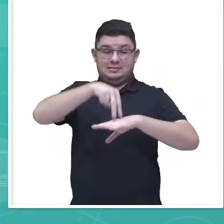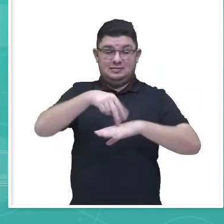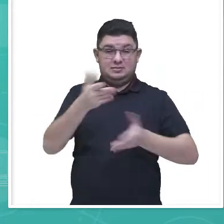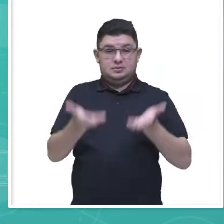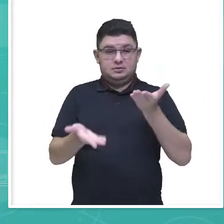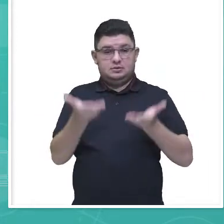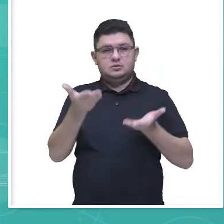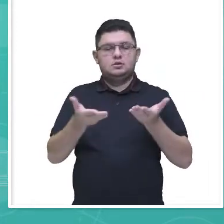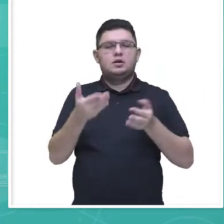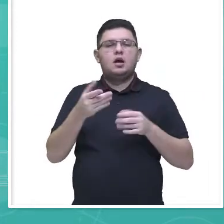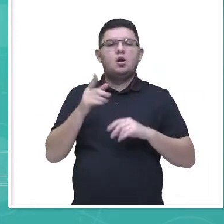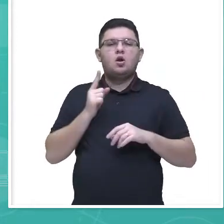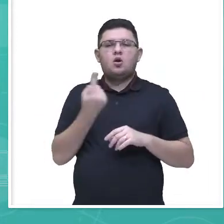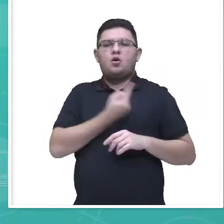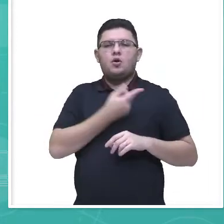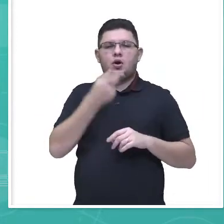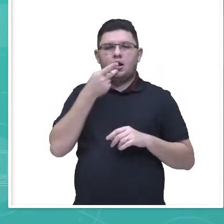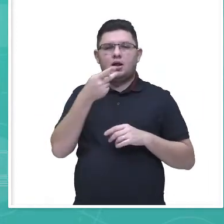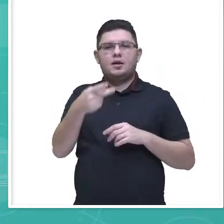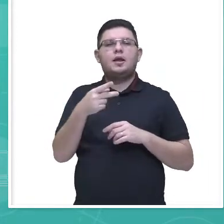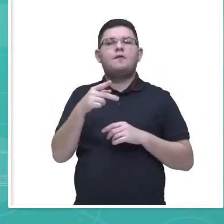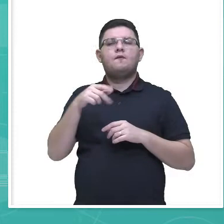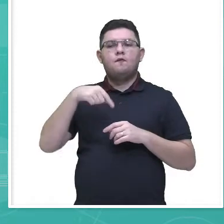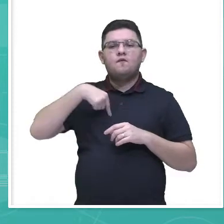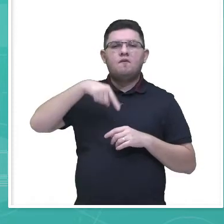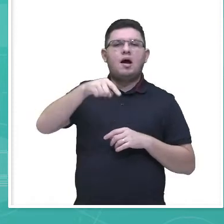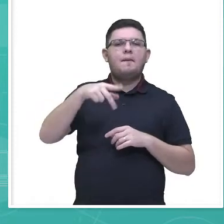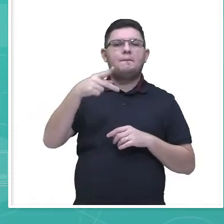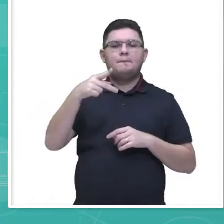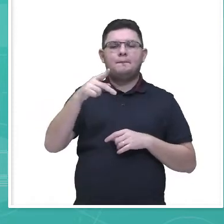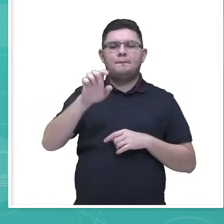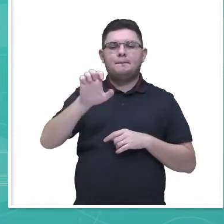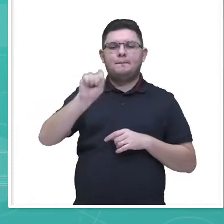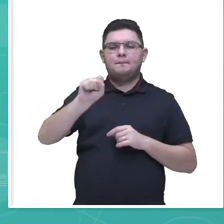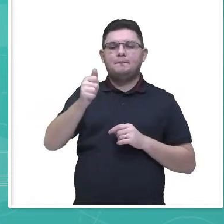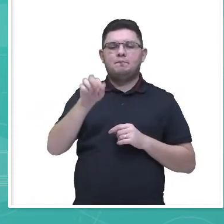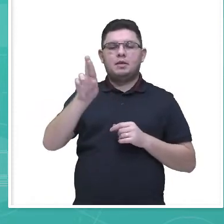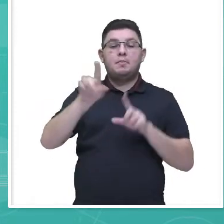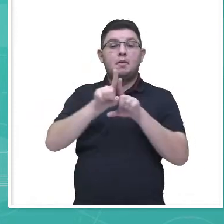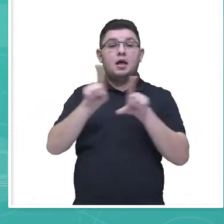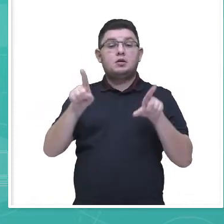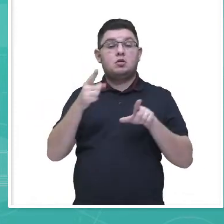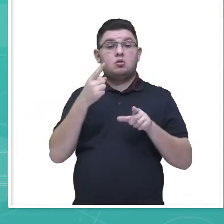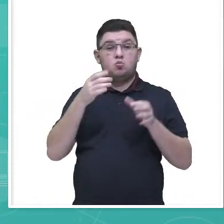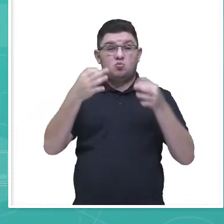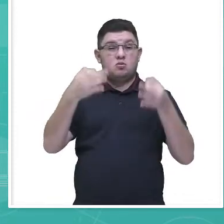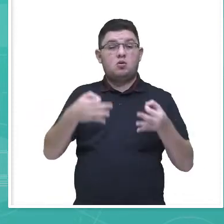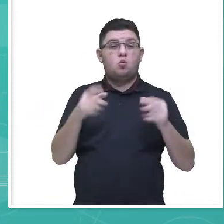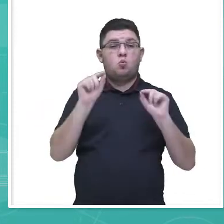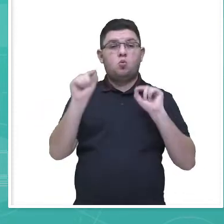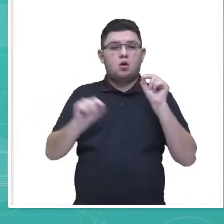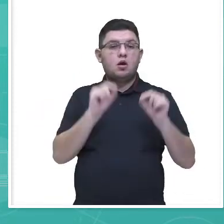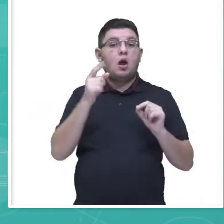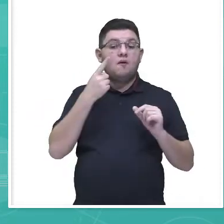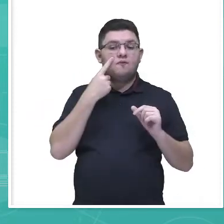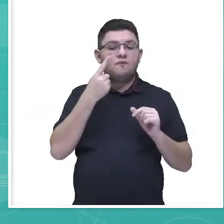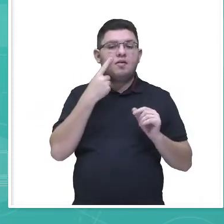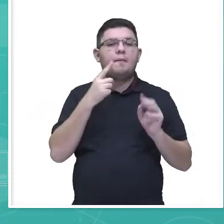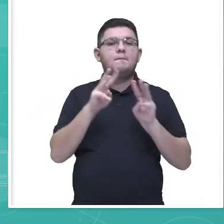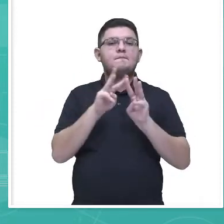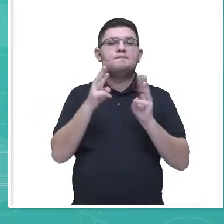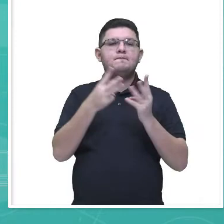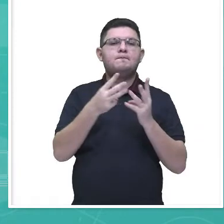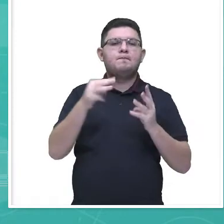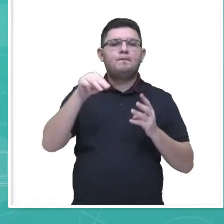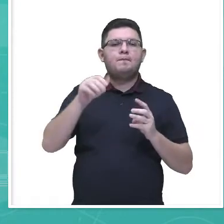Que o nosso corpo ele tem massa. Então você sobe ali na balança e você observa então quantos quilos você tem, quanto você